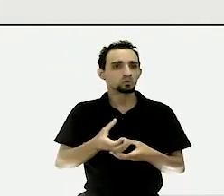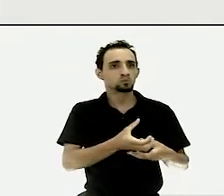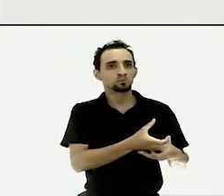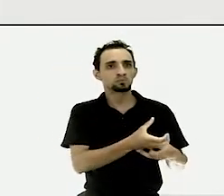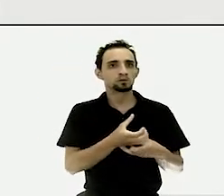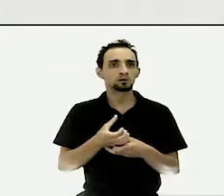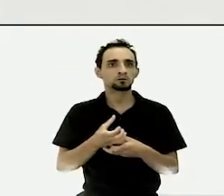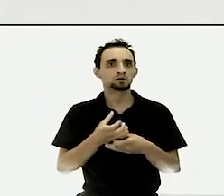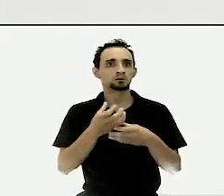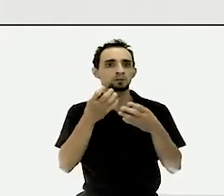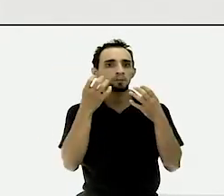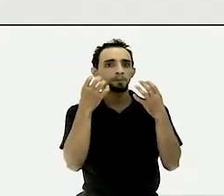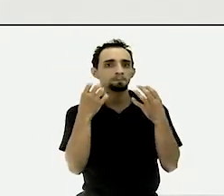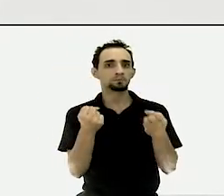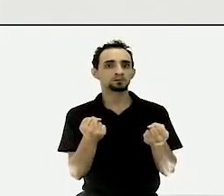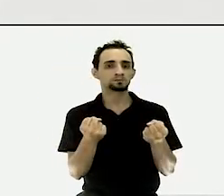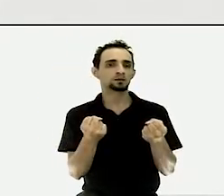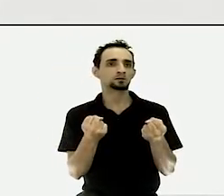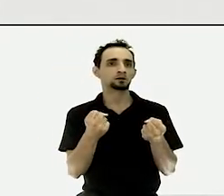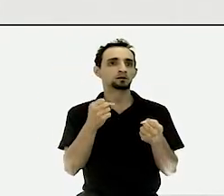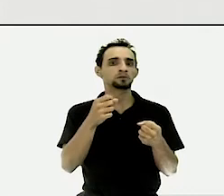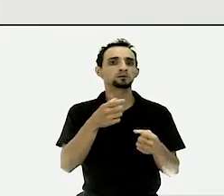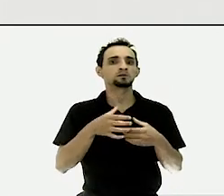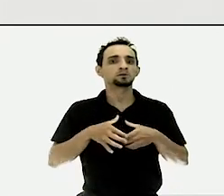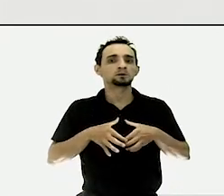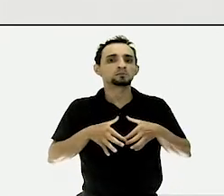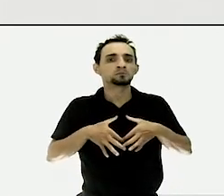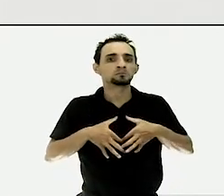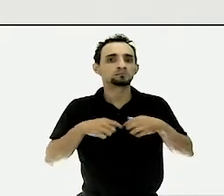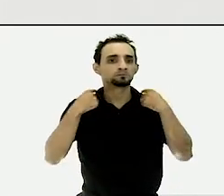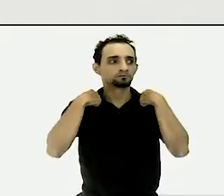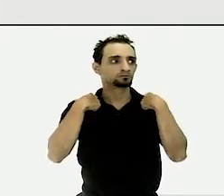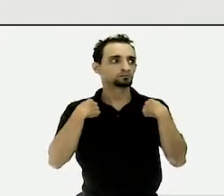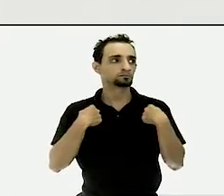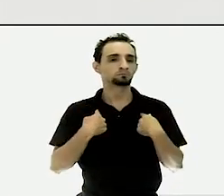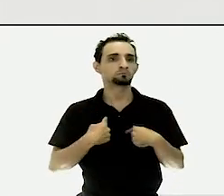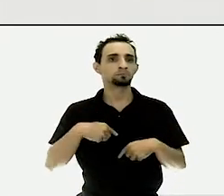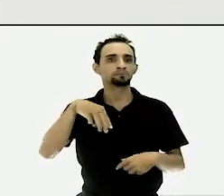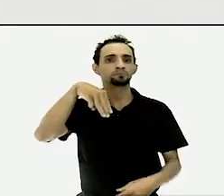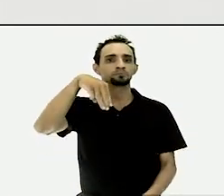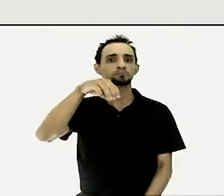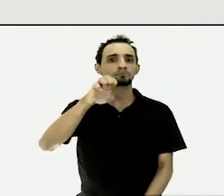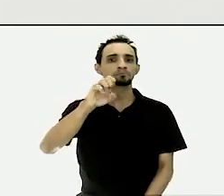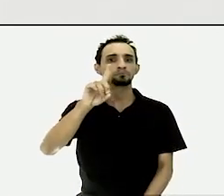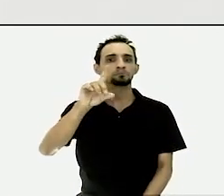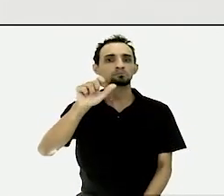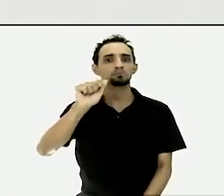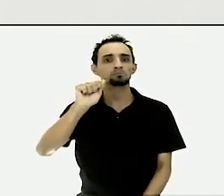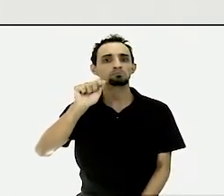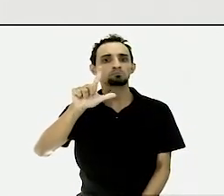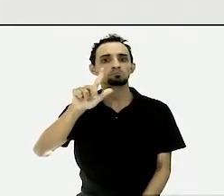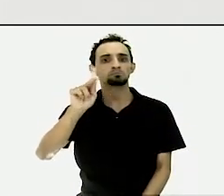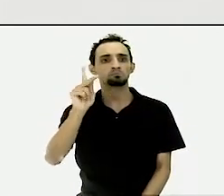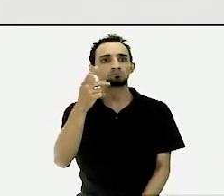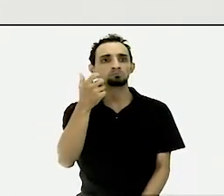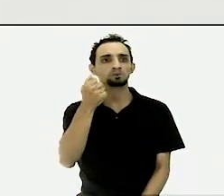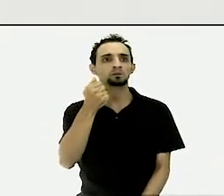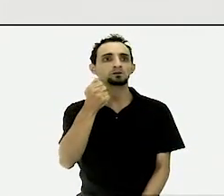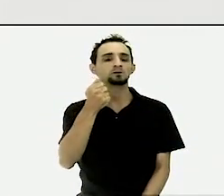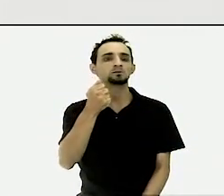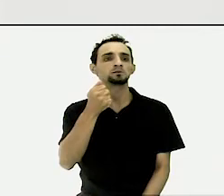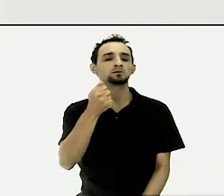Rosa, do Soares, perdão, do Soares. Do Massari. Do Massari, saudá-los, na pessoa desses bombeiros do